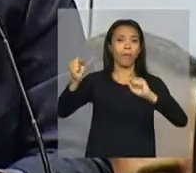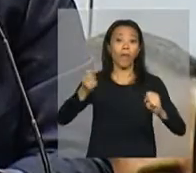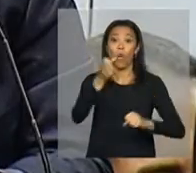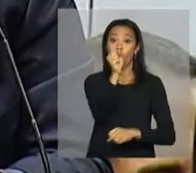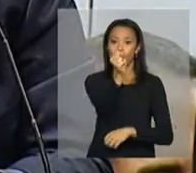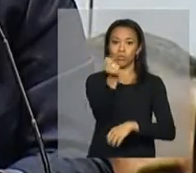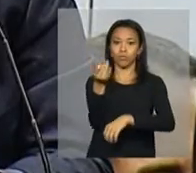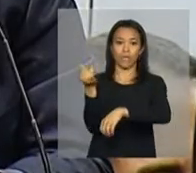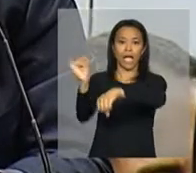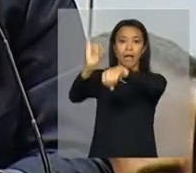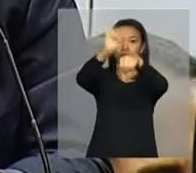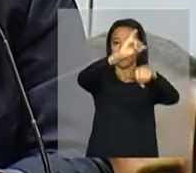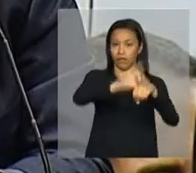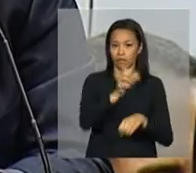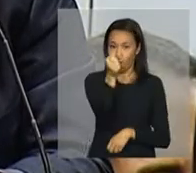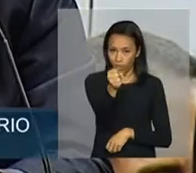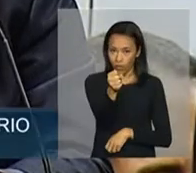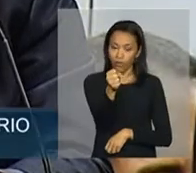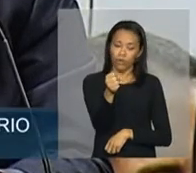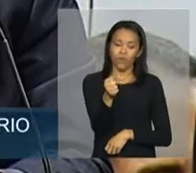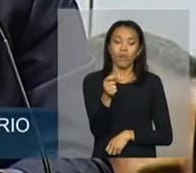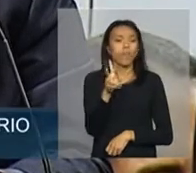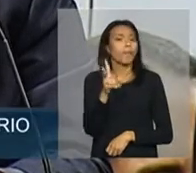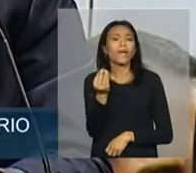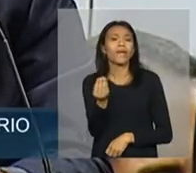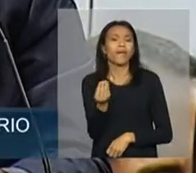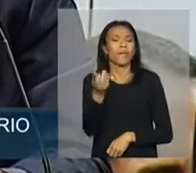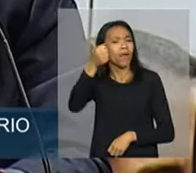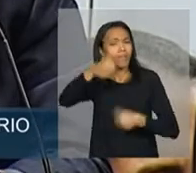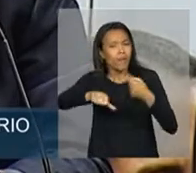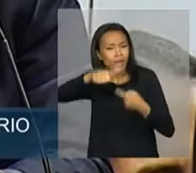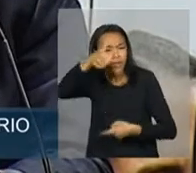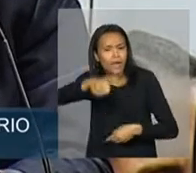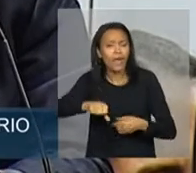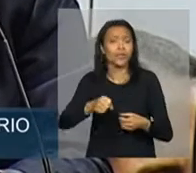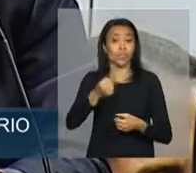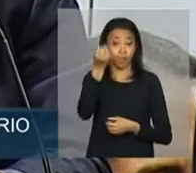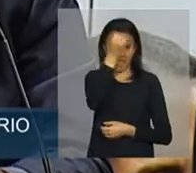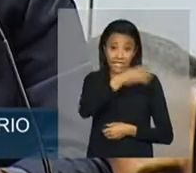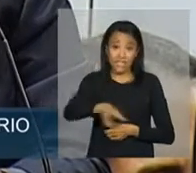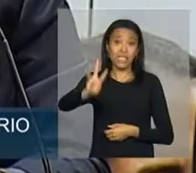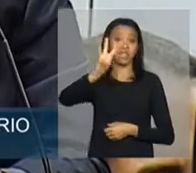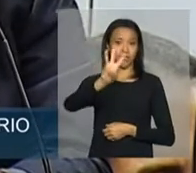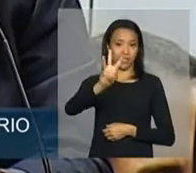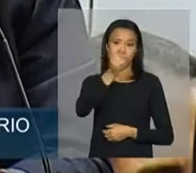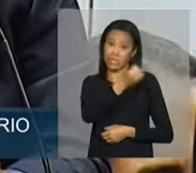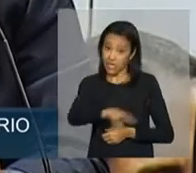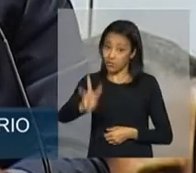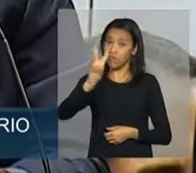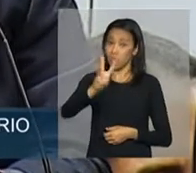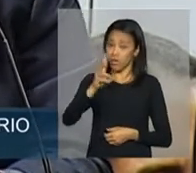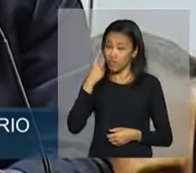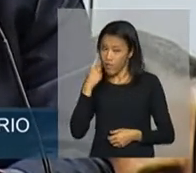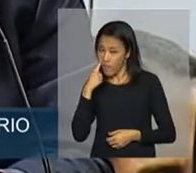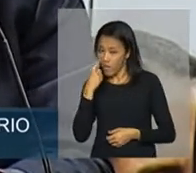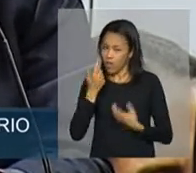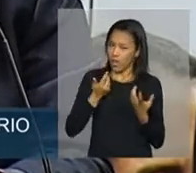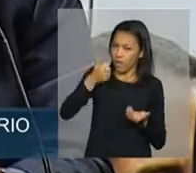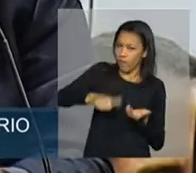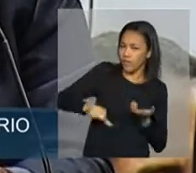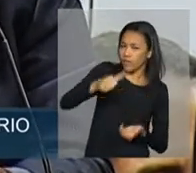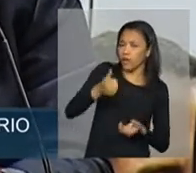que para avaliação e acolhimento aquelas três semanas iniciais vocês também tem conhecimento para